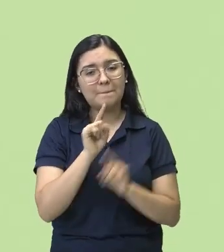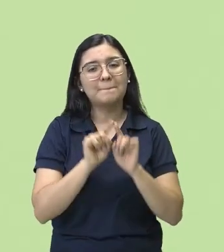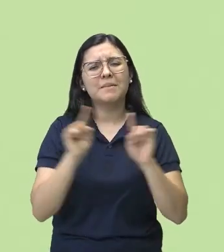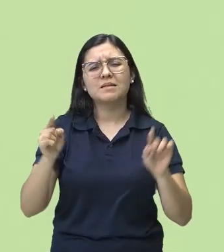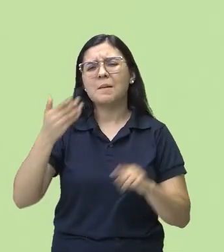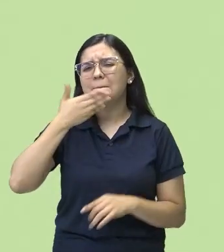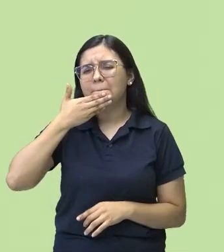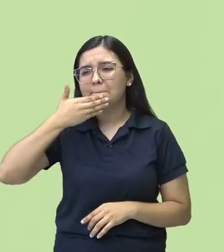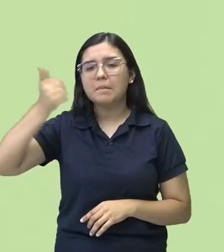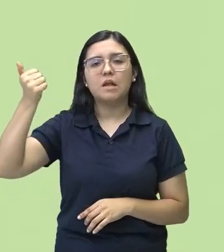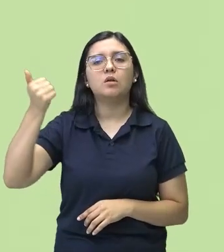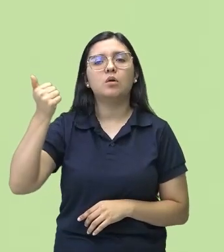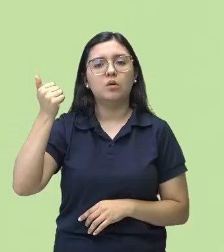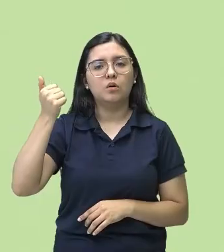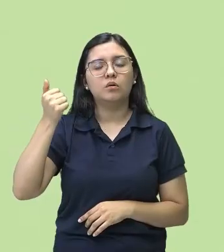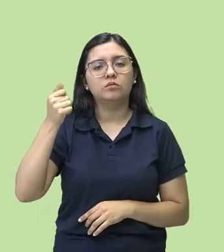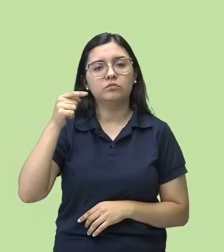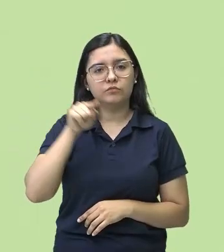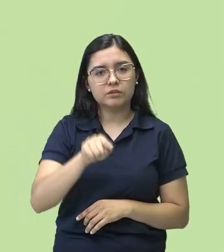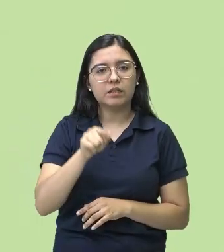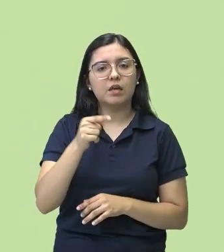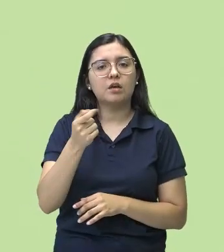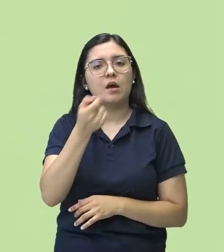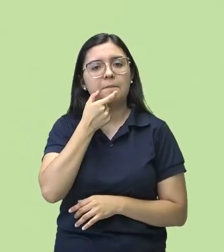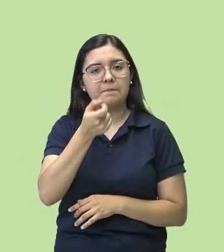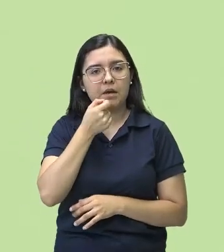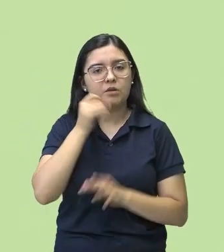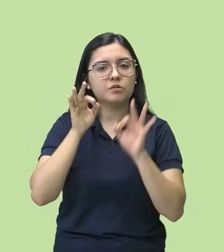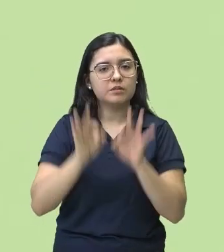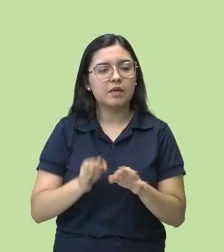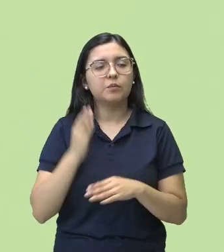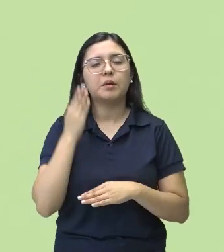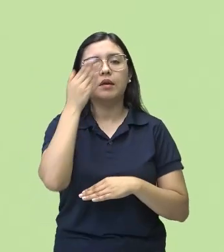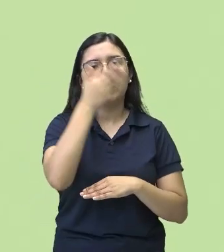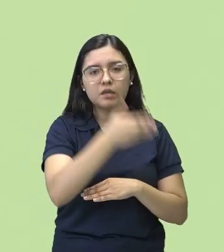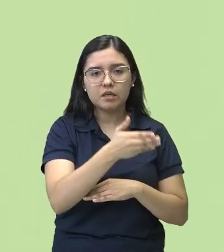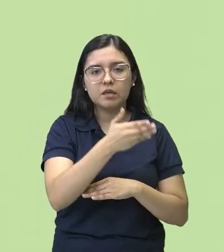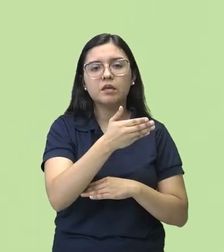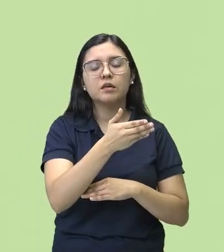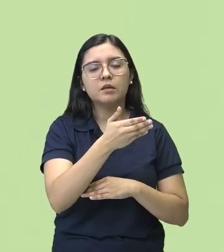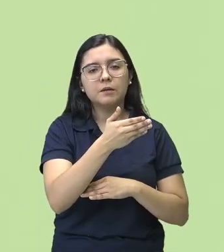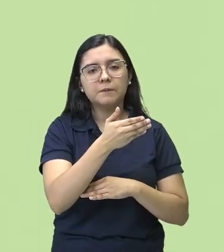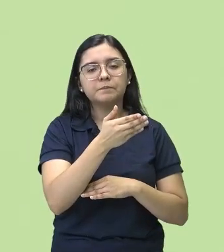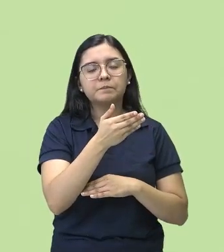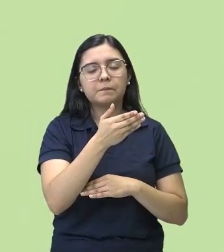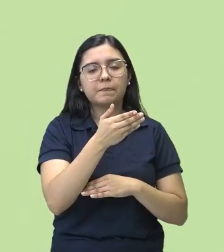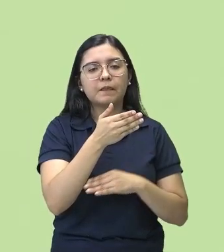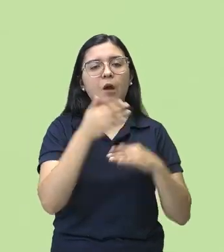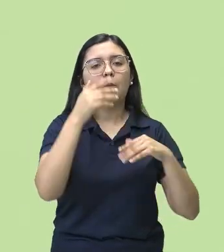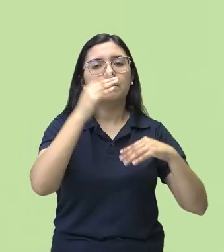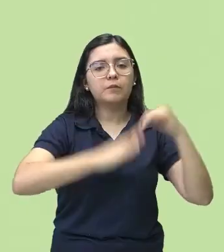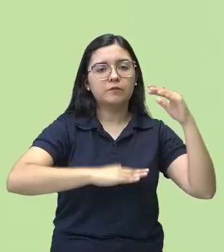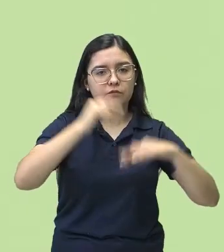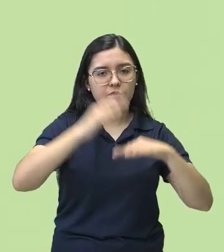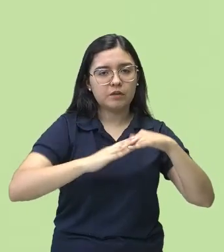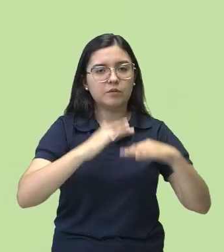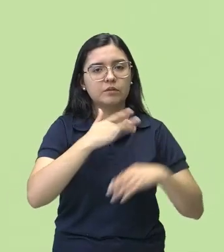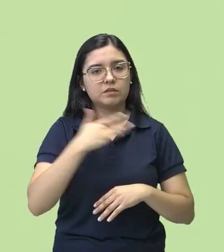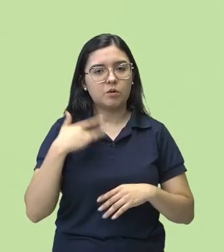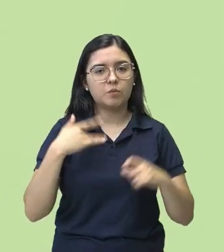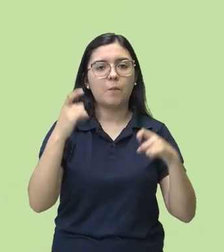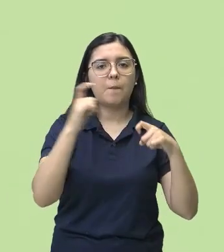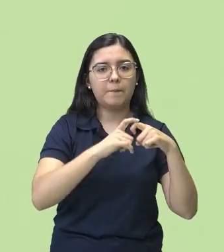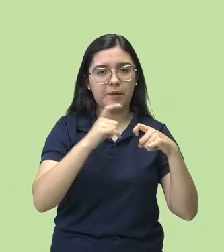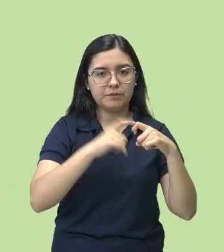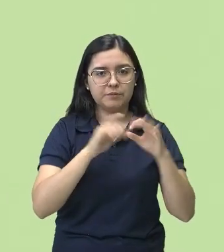melhor forma de você tomar o medicamento é buscar a ajuda a um profissional da saúde, como